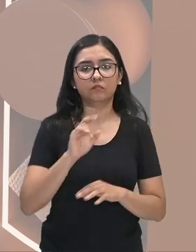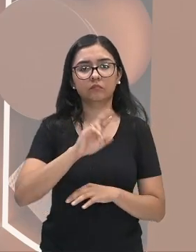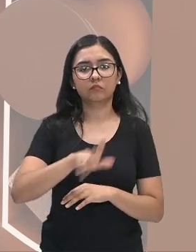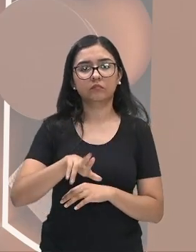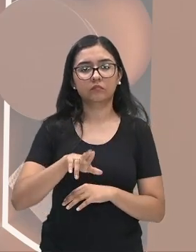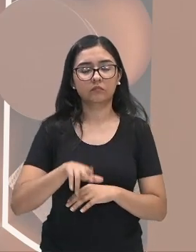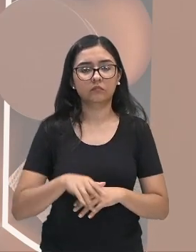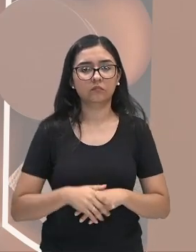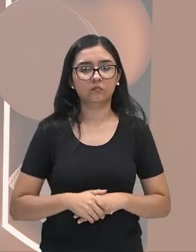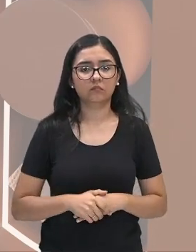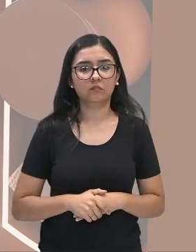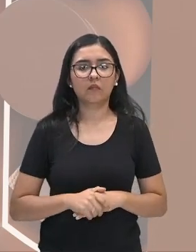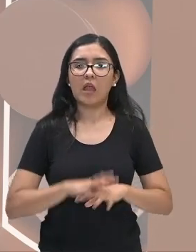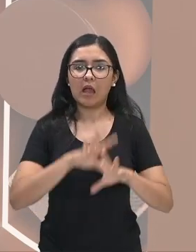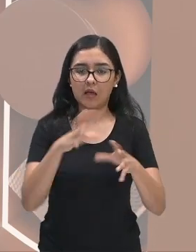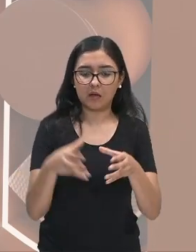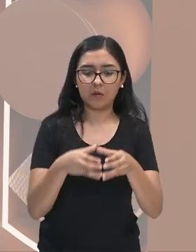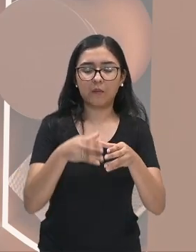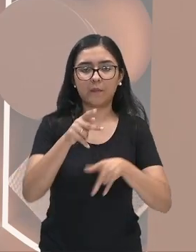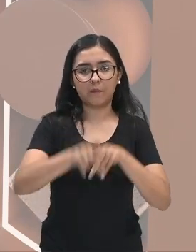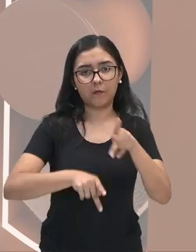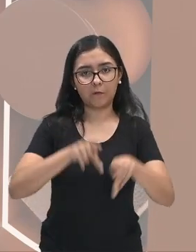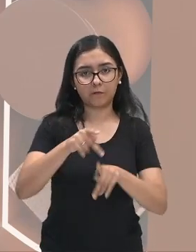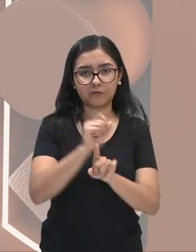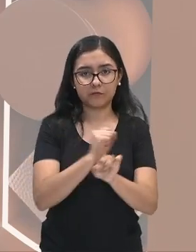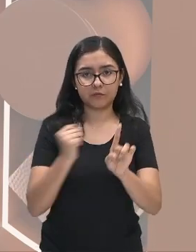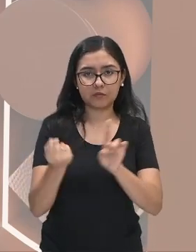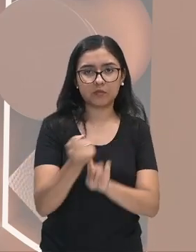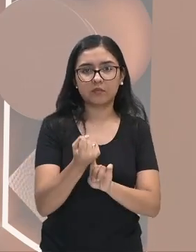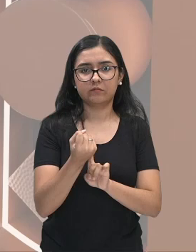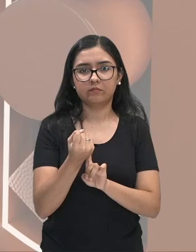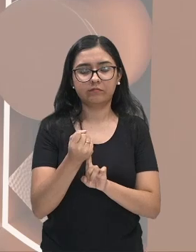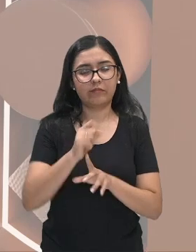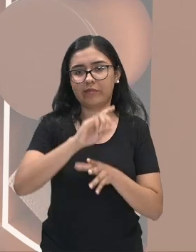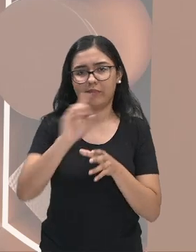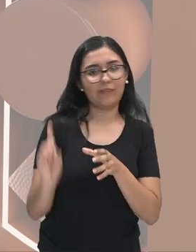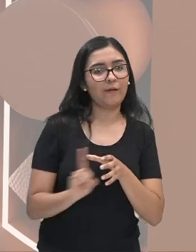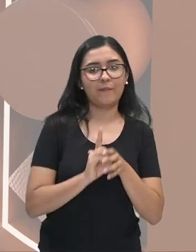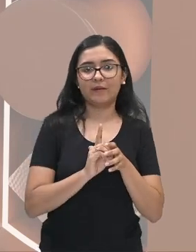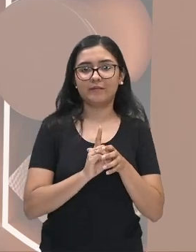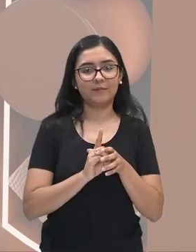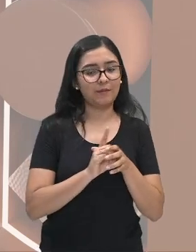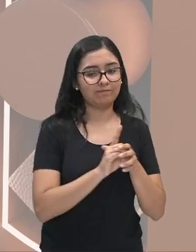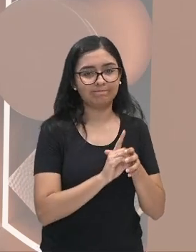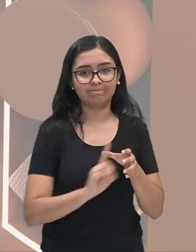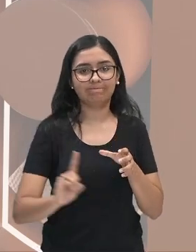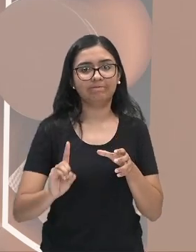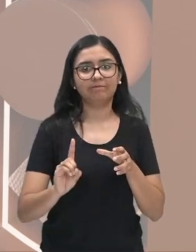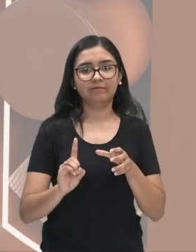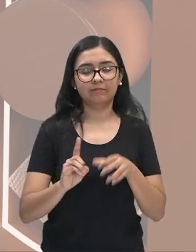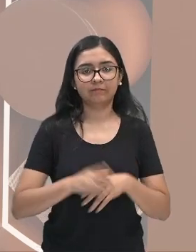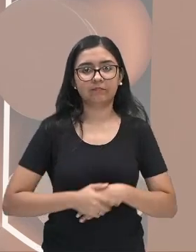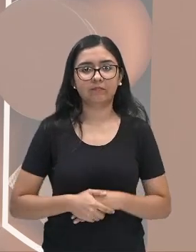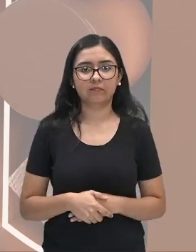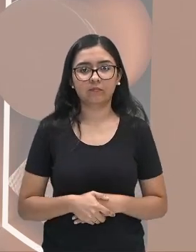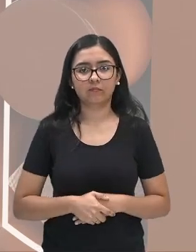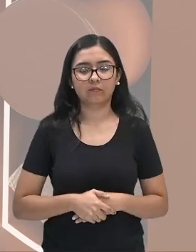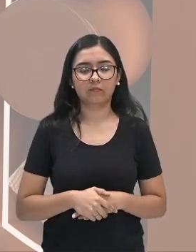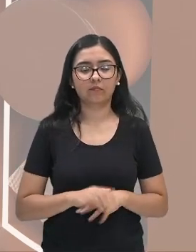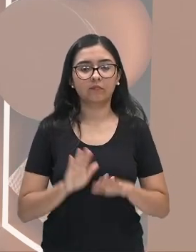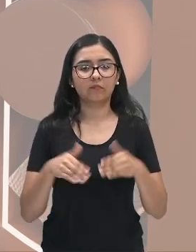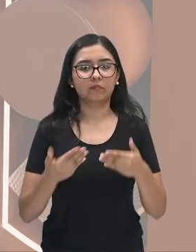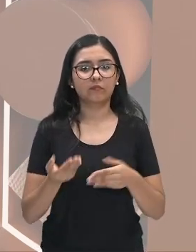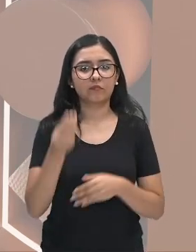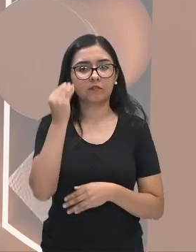a classe popular, né, o povo realmente não participa do processo. Como nós vamos